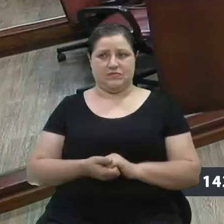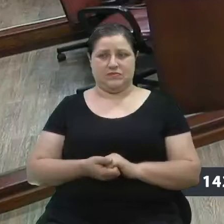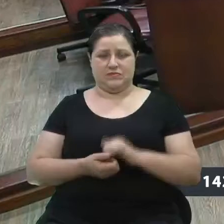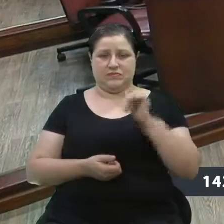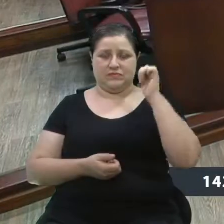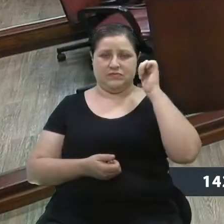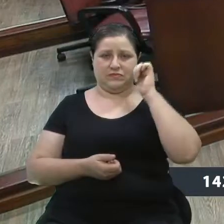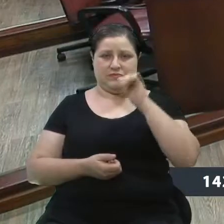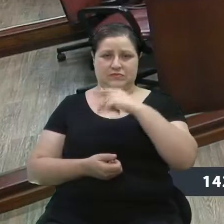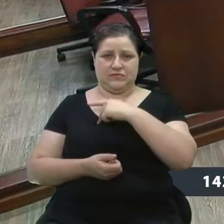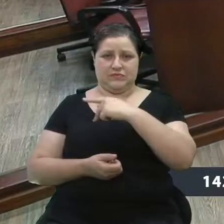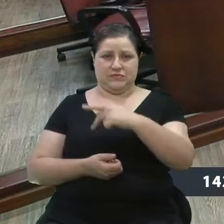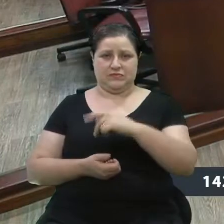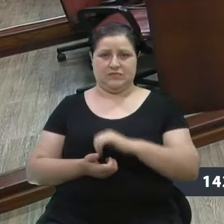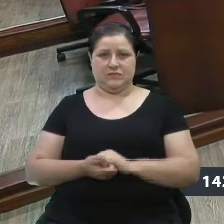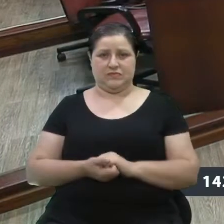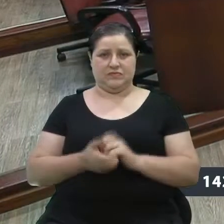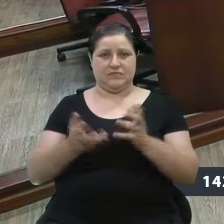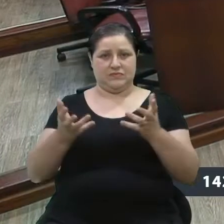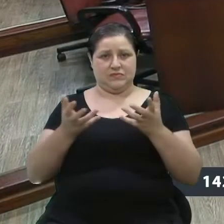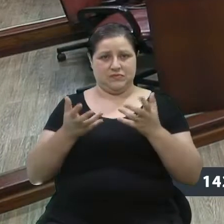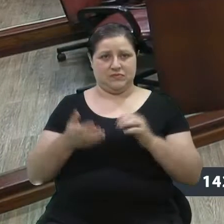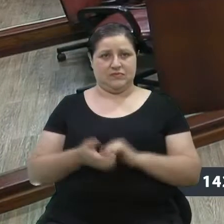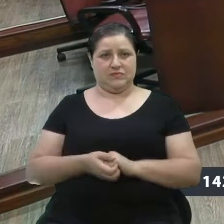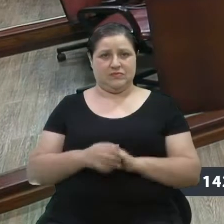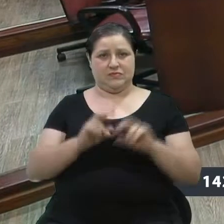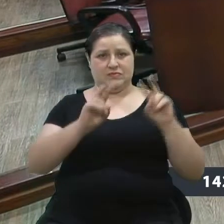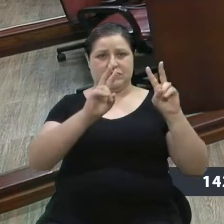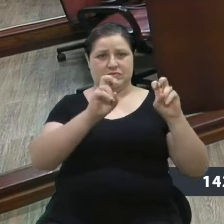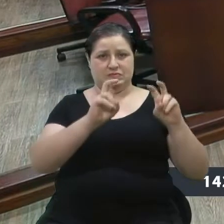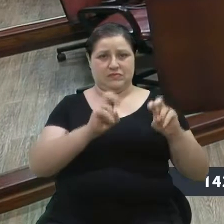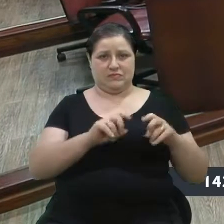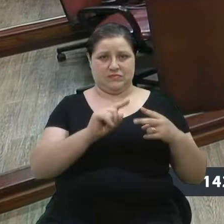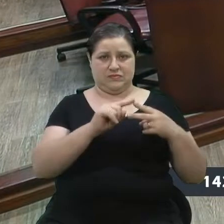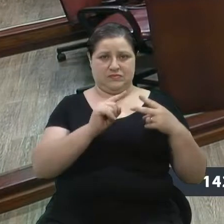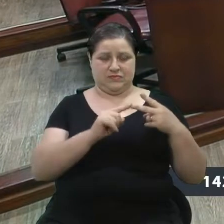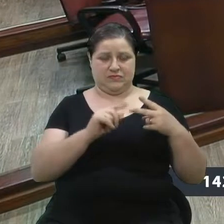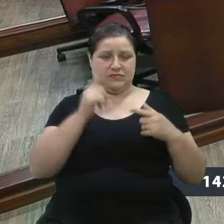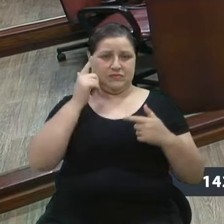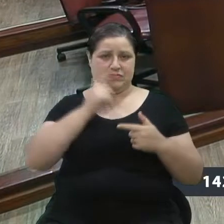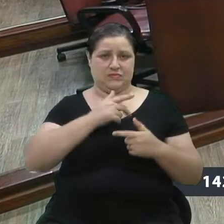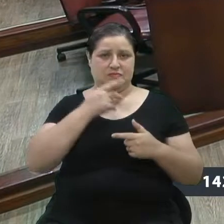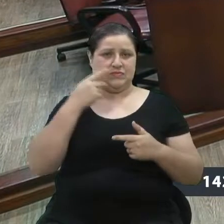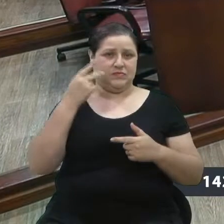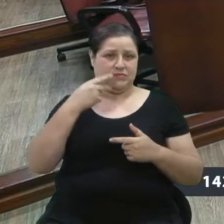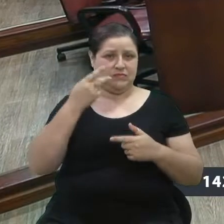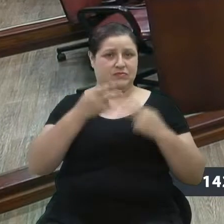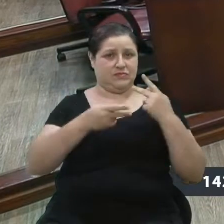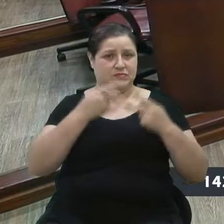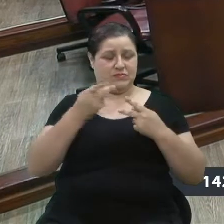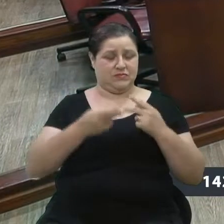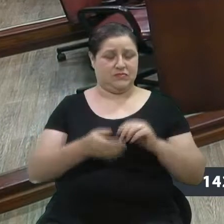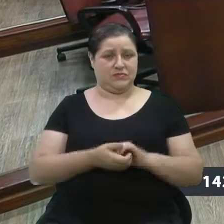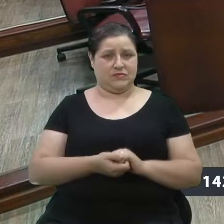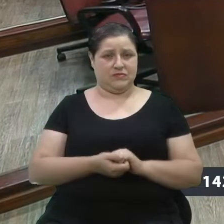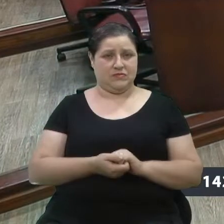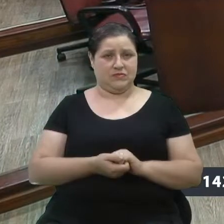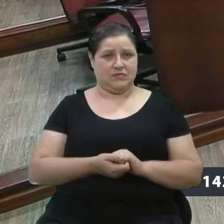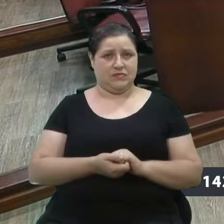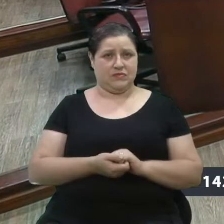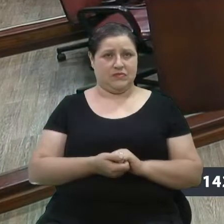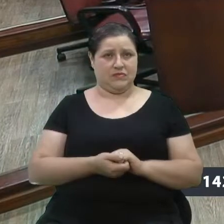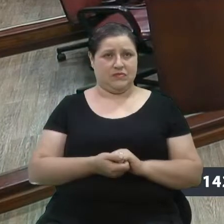Senhora presidente, eu queria tocar em dois assuntos. O vereador Lucas mencionou que não considera importante a questão